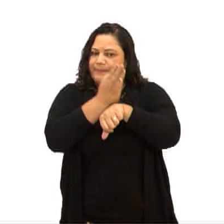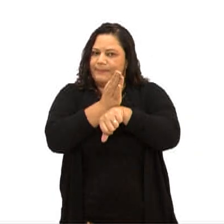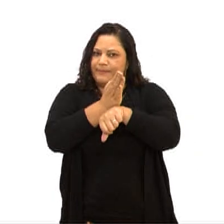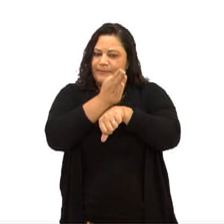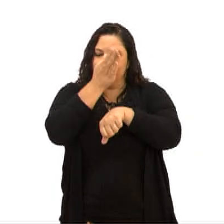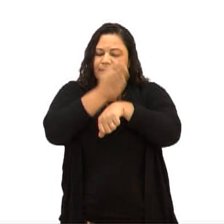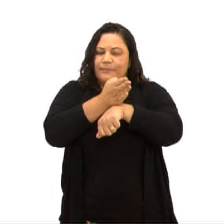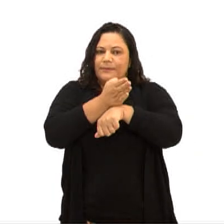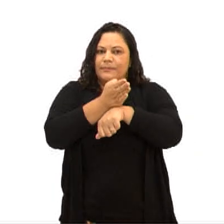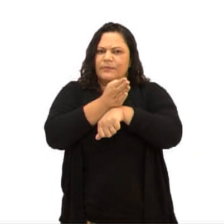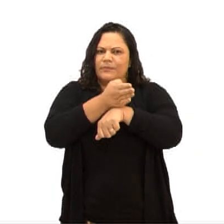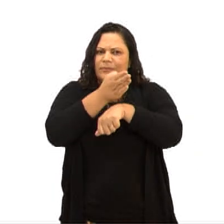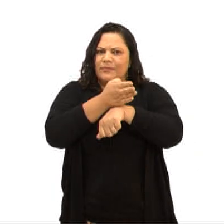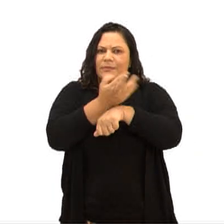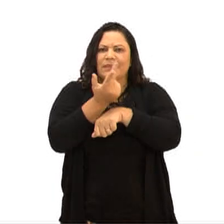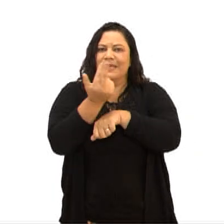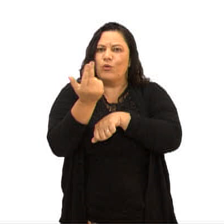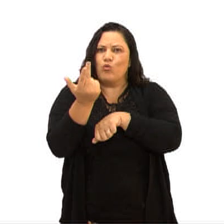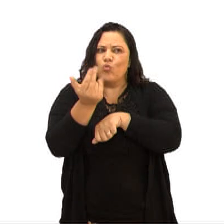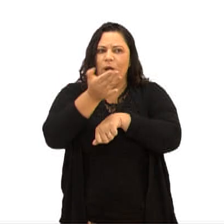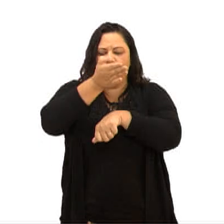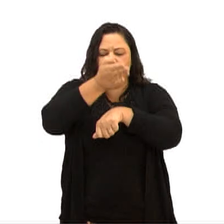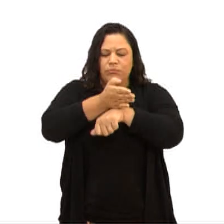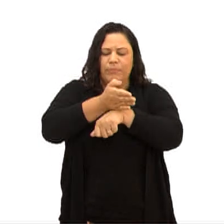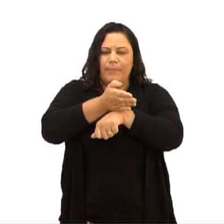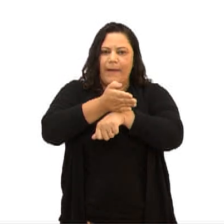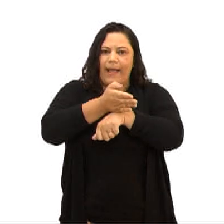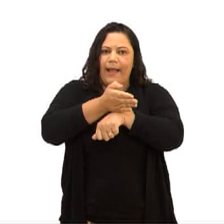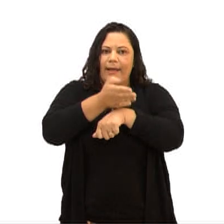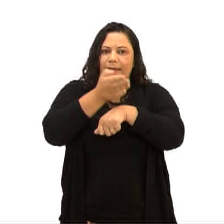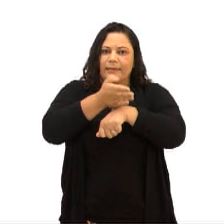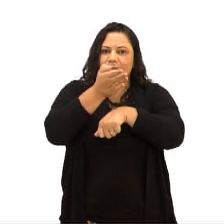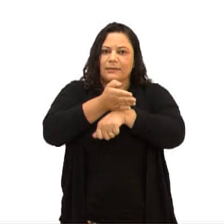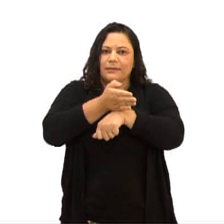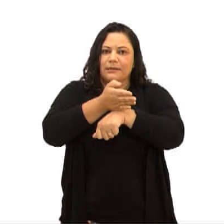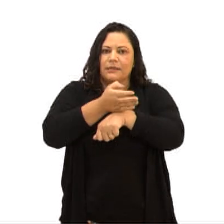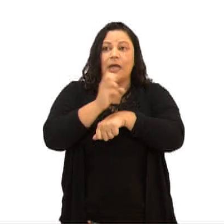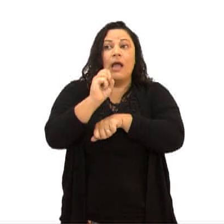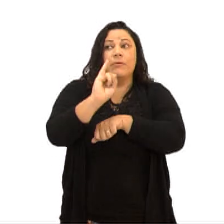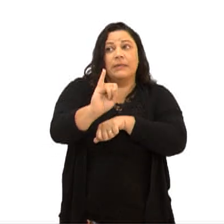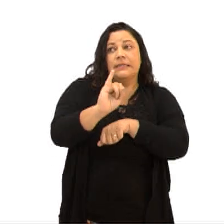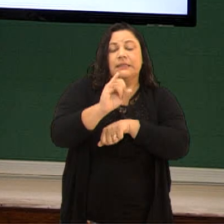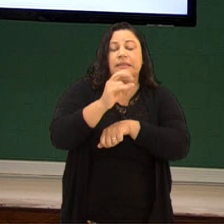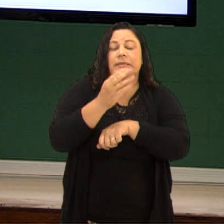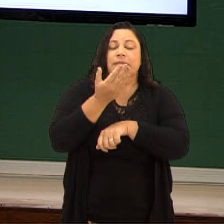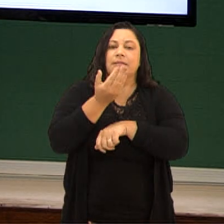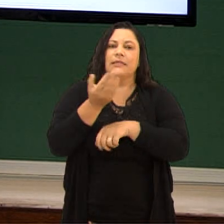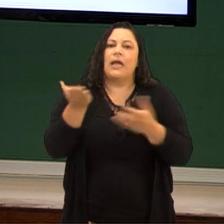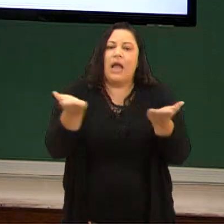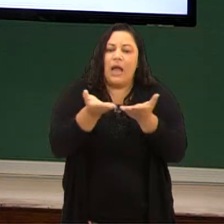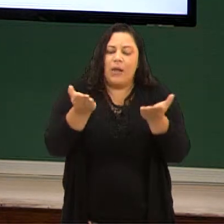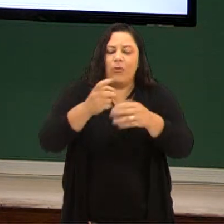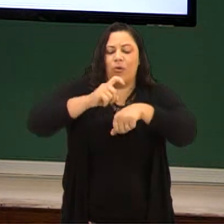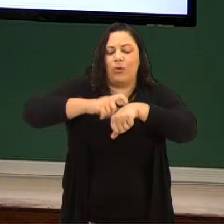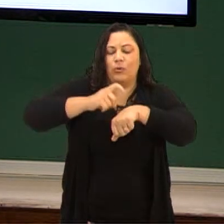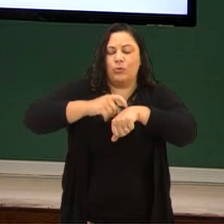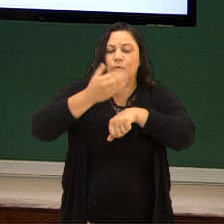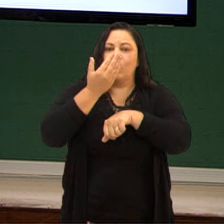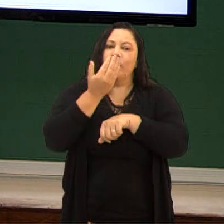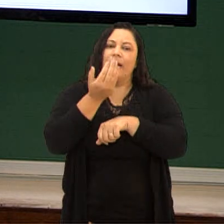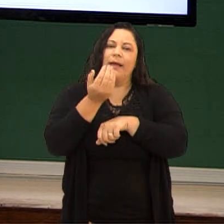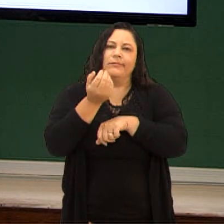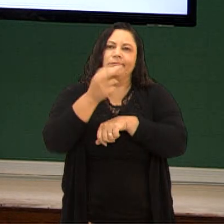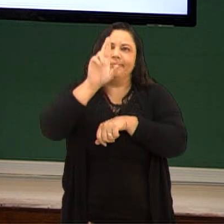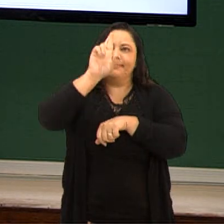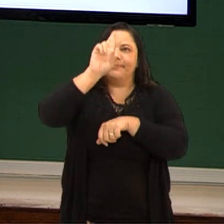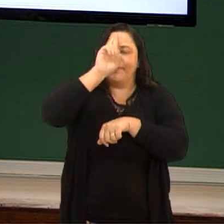no mesmo lugar? Estão, não é? Então, se ele é meio-dia, por exemplo, vamos supor que agora o nosso horário é meio-dia. Para chegar